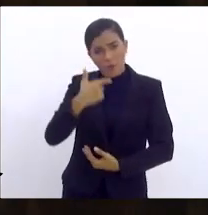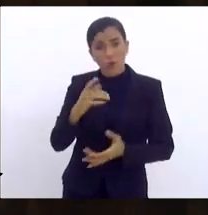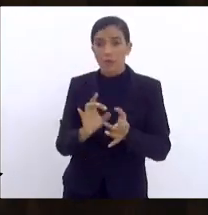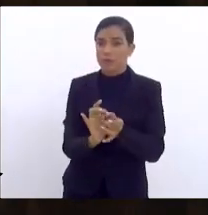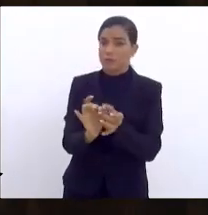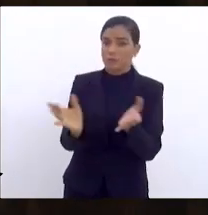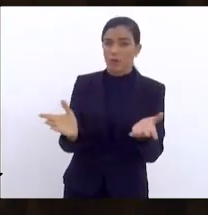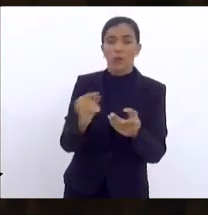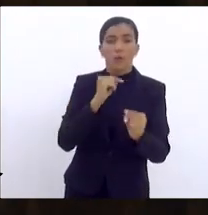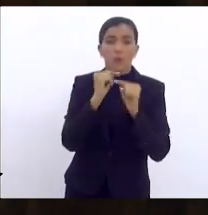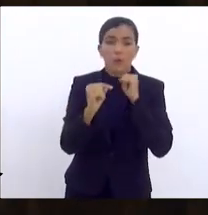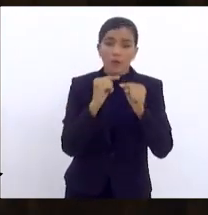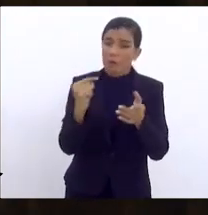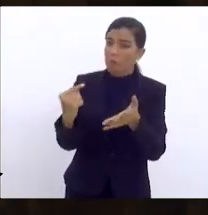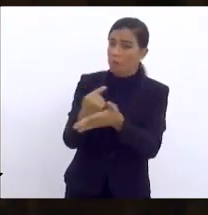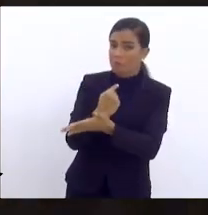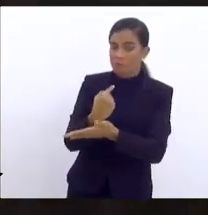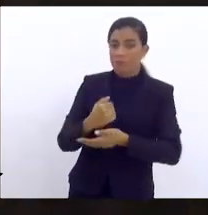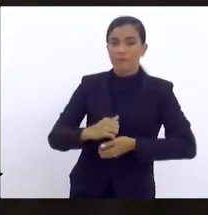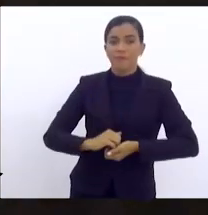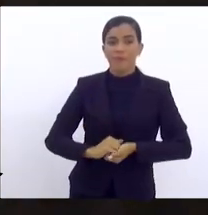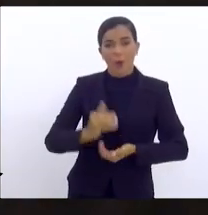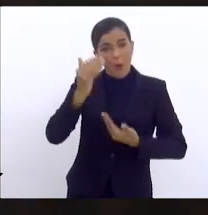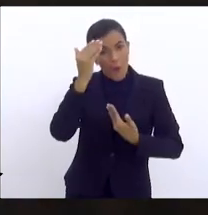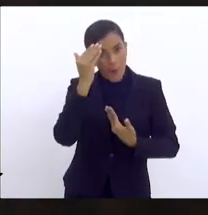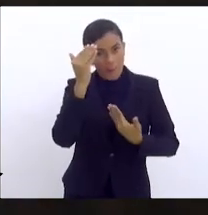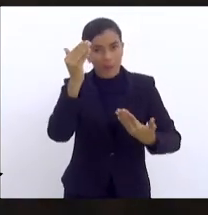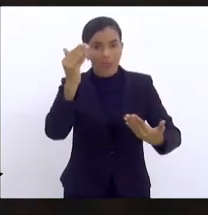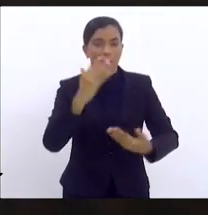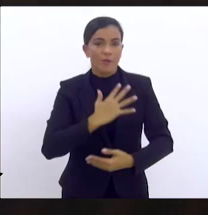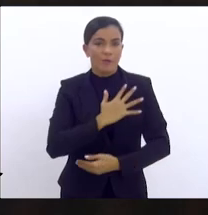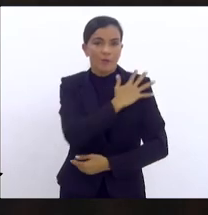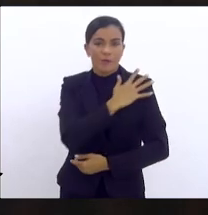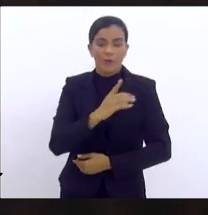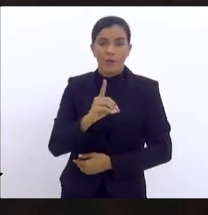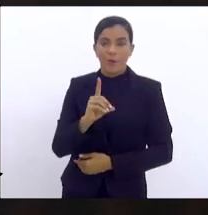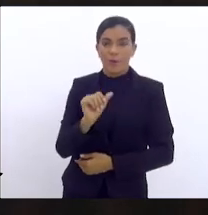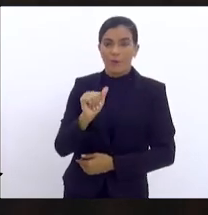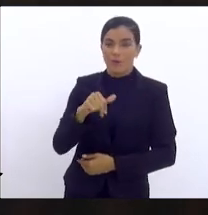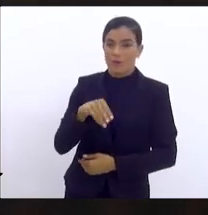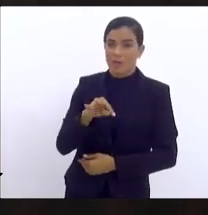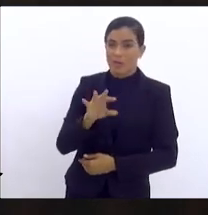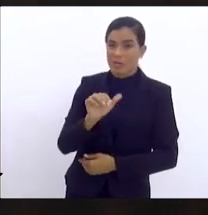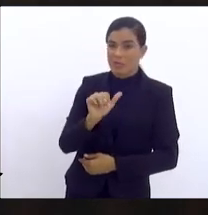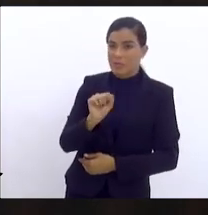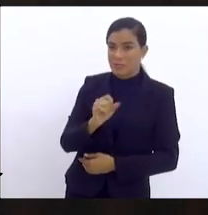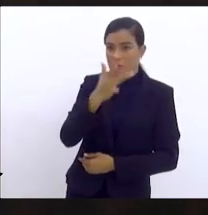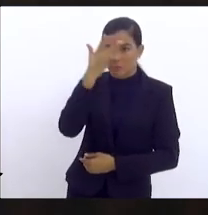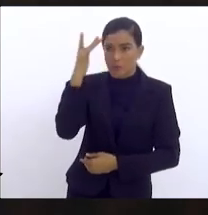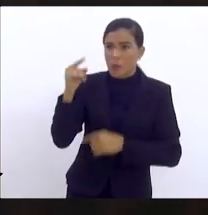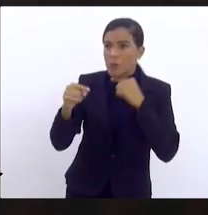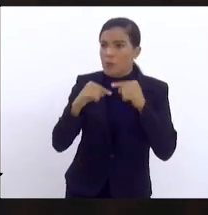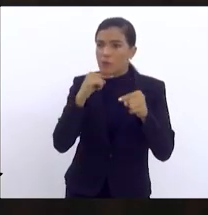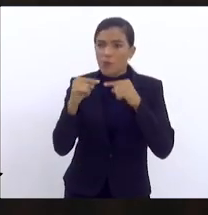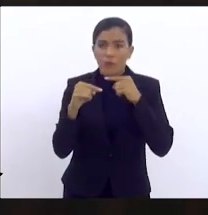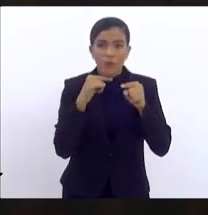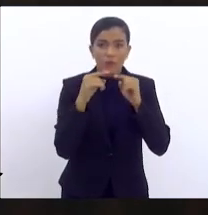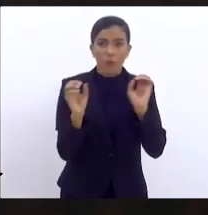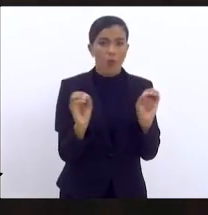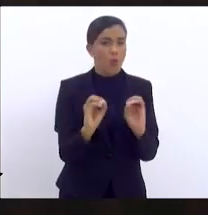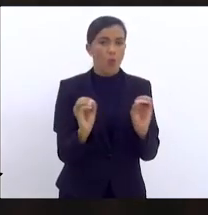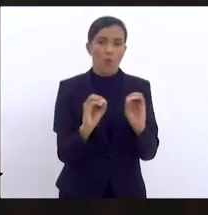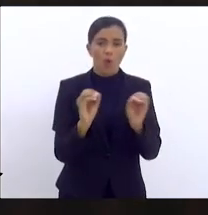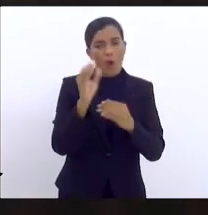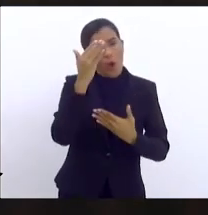para qualquer dúvida e pergunta Muito obrigado Coronel Dantas Acho que ninguém tem tem alguma pergunta nenhuma